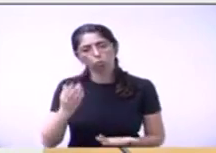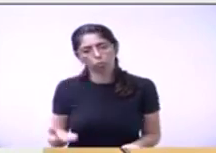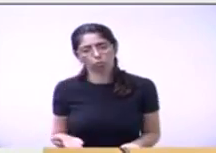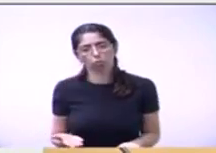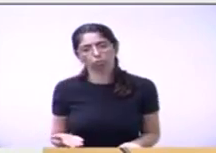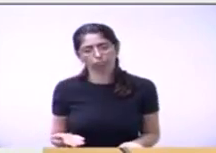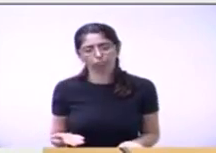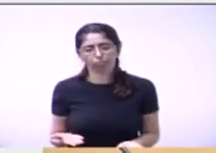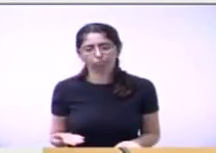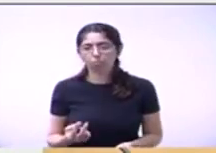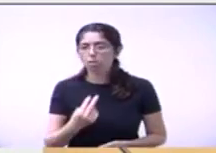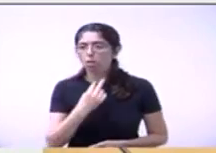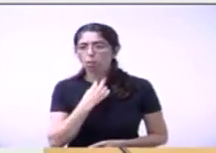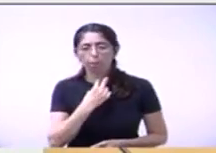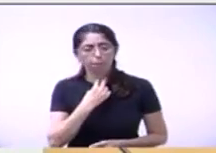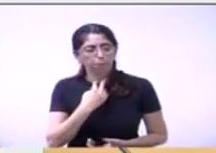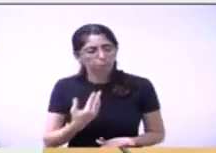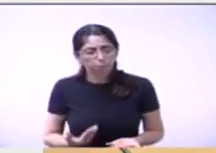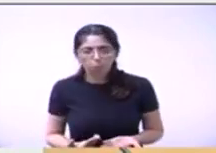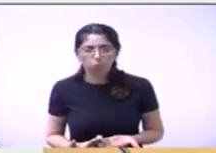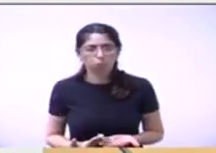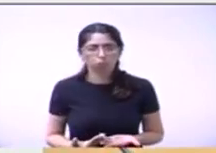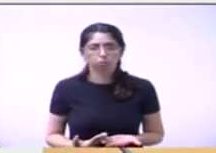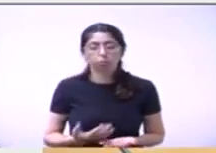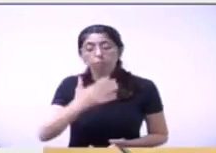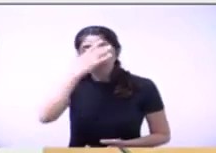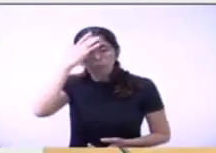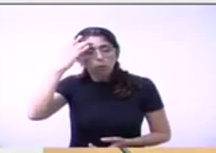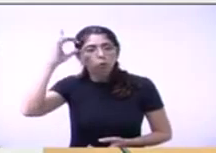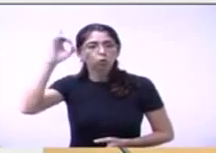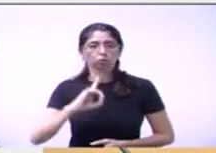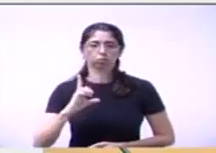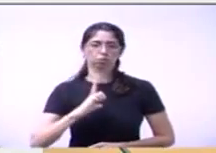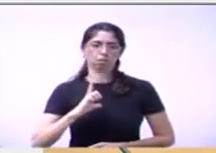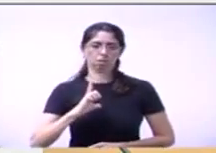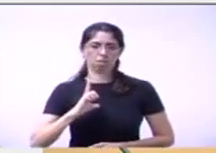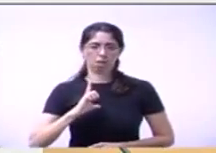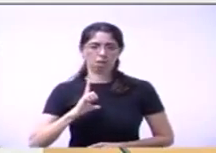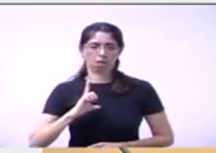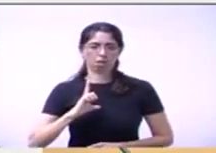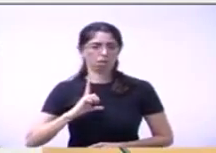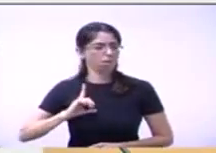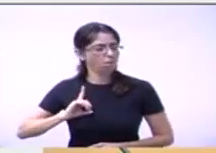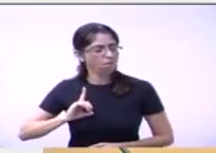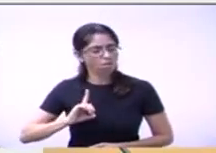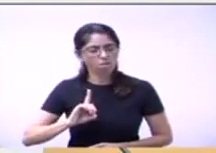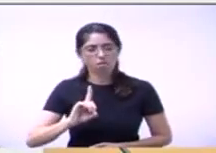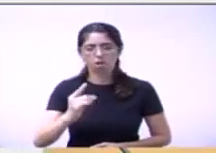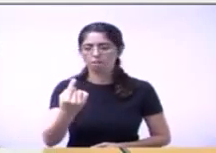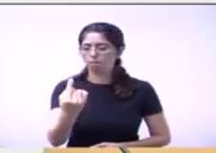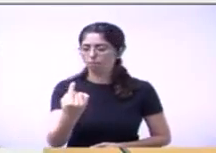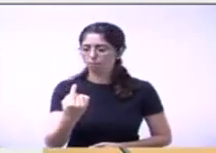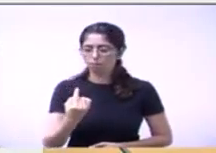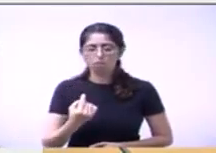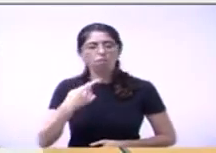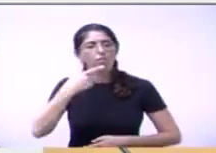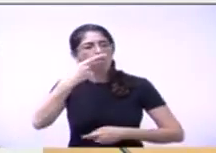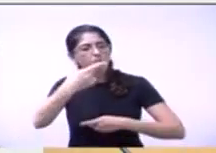pessoas também de ir e vir, de se manifestarem livremente. Eu quero